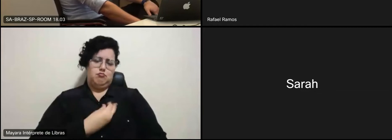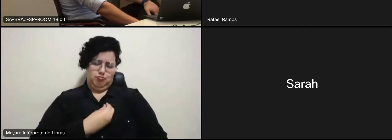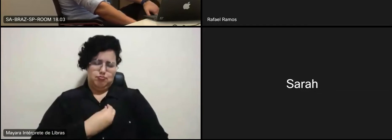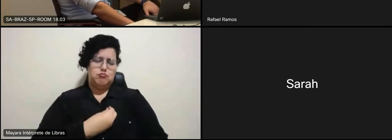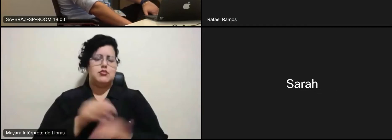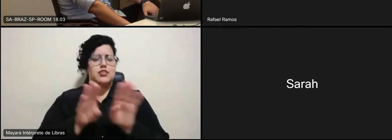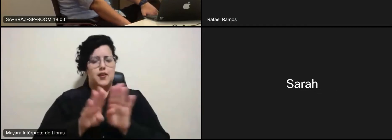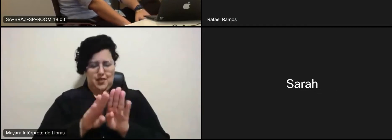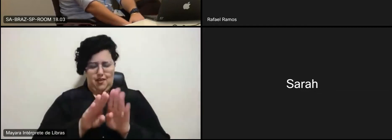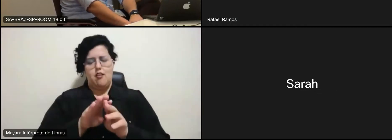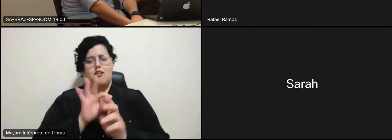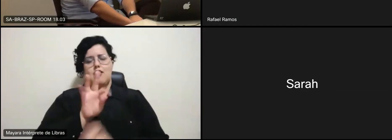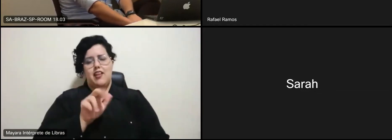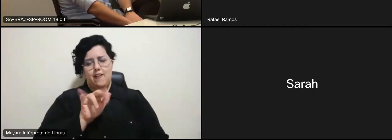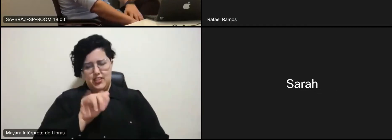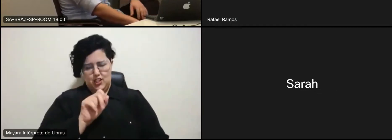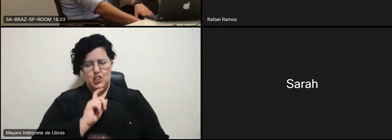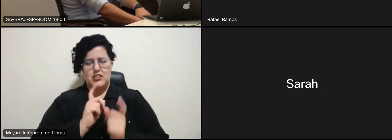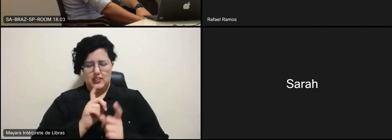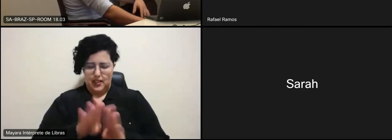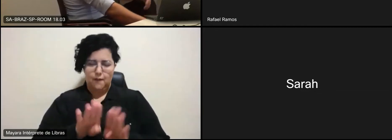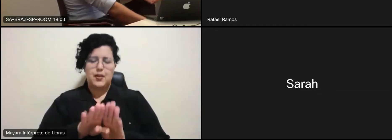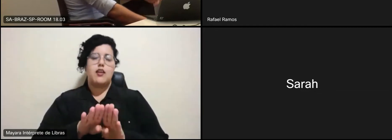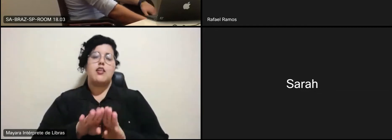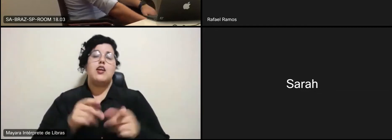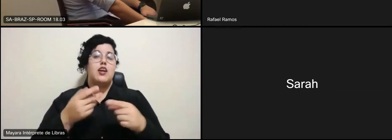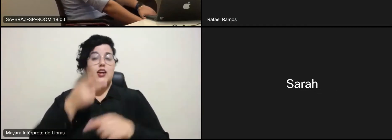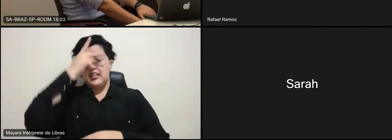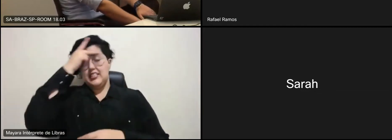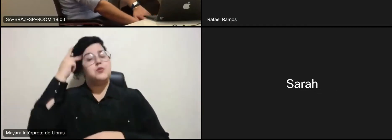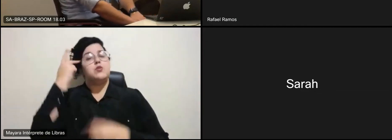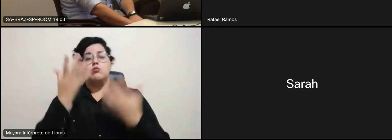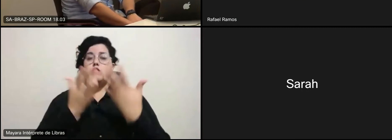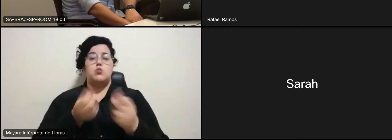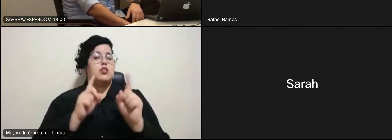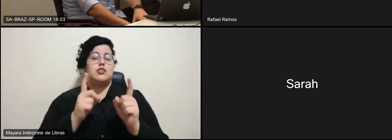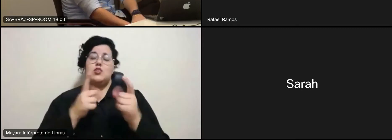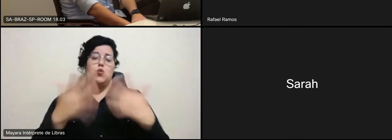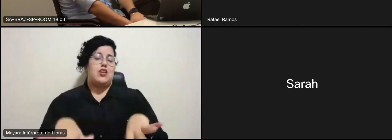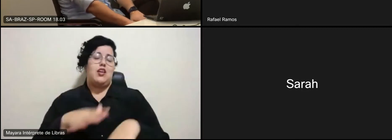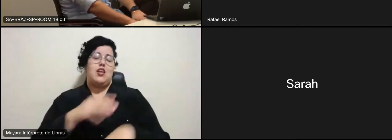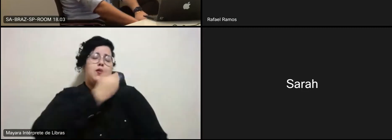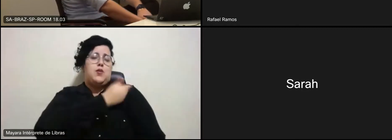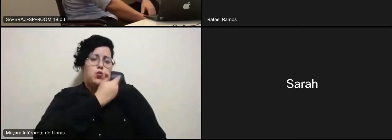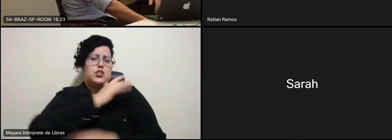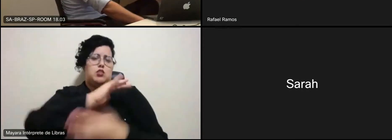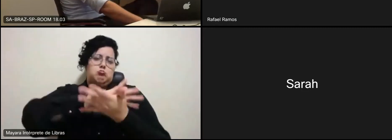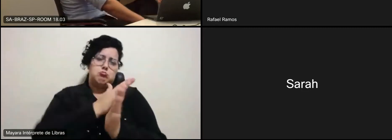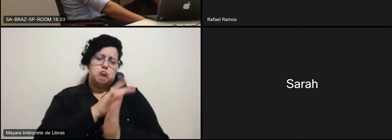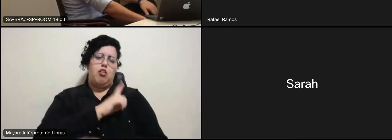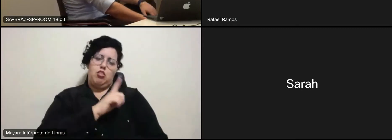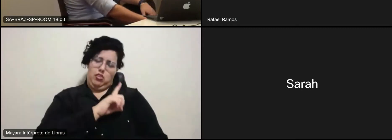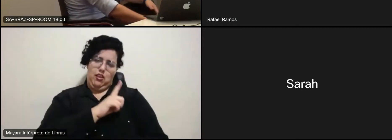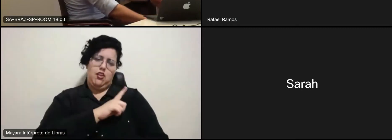querem se expor. As pessoas não querem se expor a tanto mais preconceito, a tanta mais julgamento, ao tão